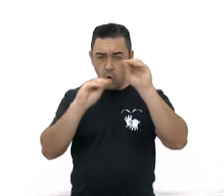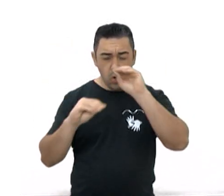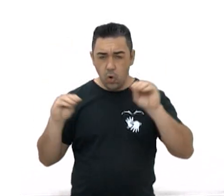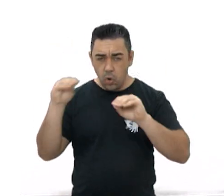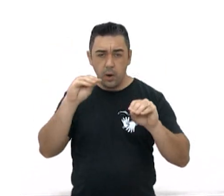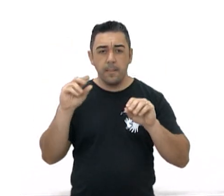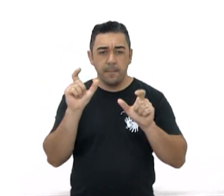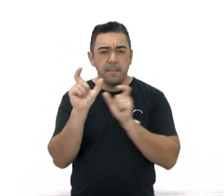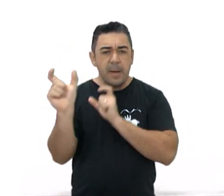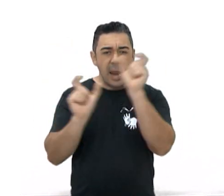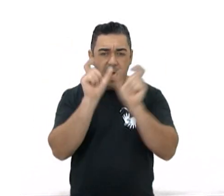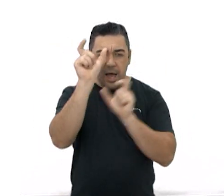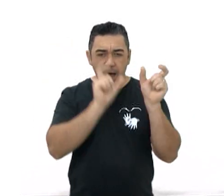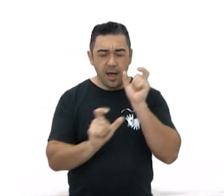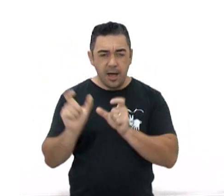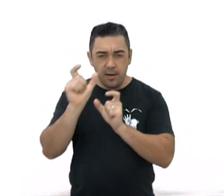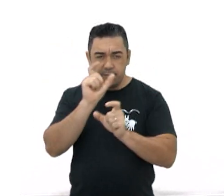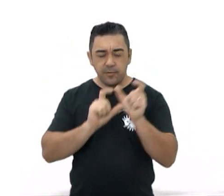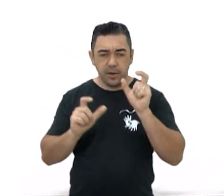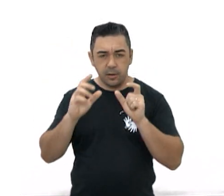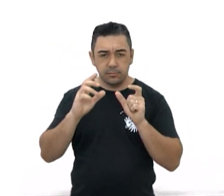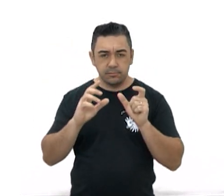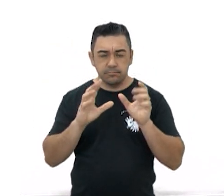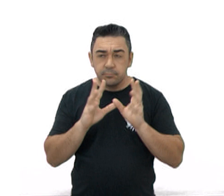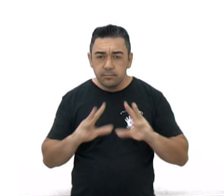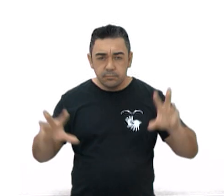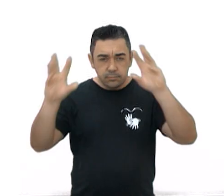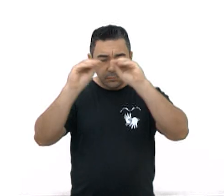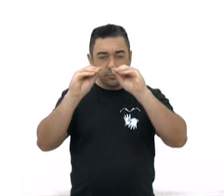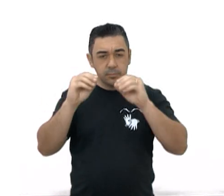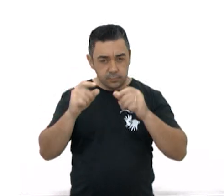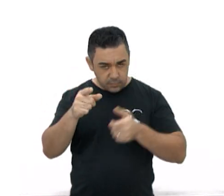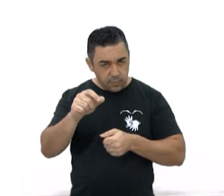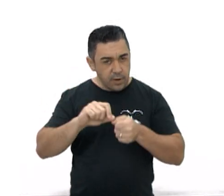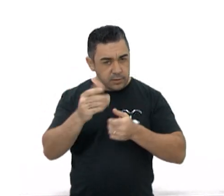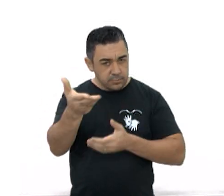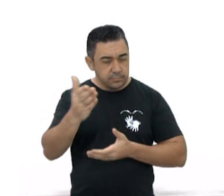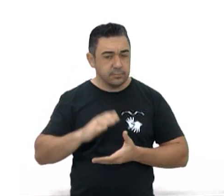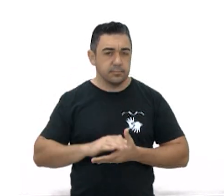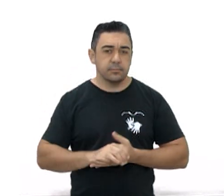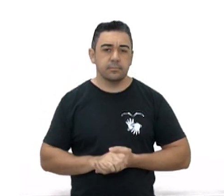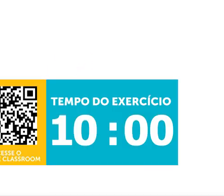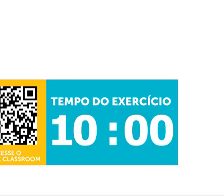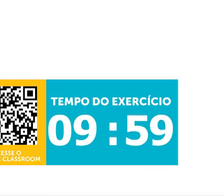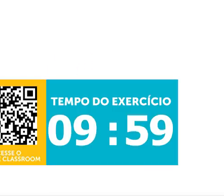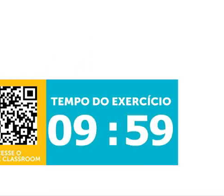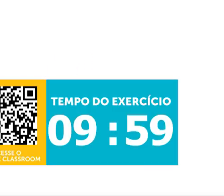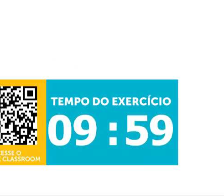nesse mapa mental. Caprichem aí, gente. Vamos lá.